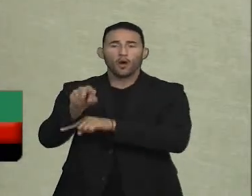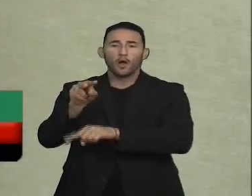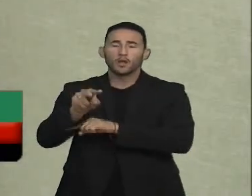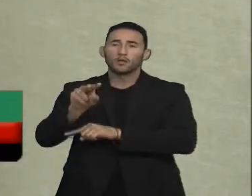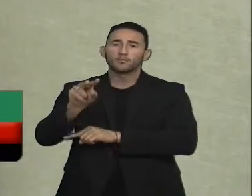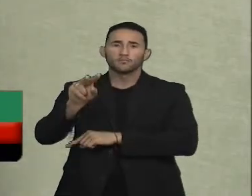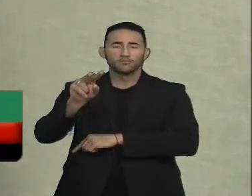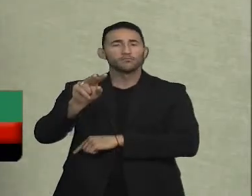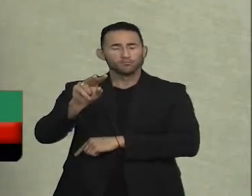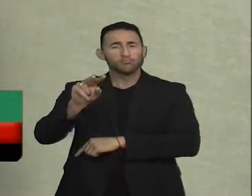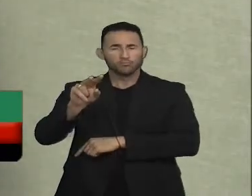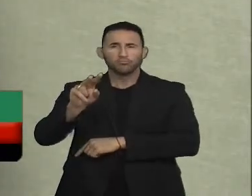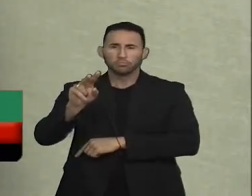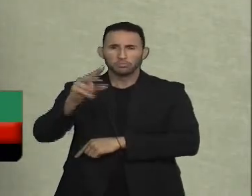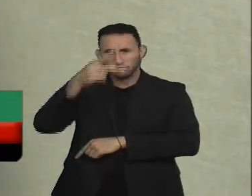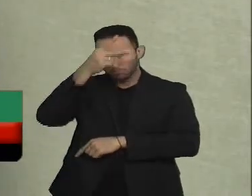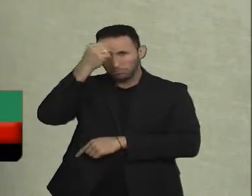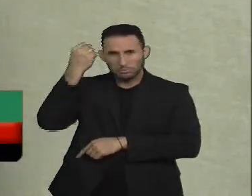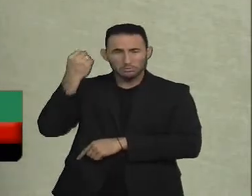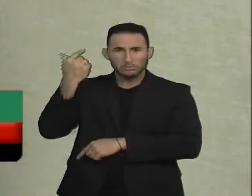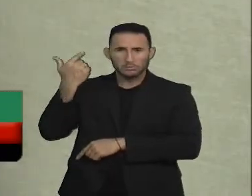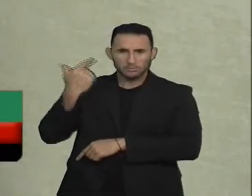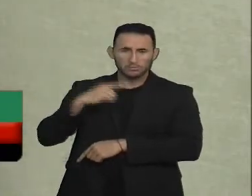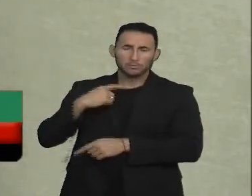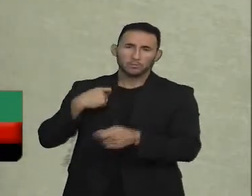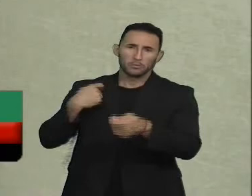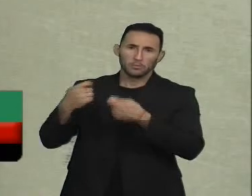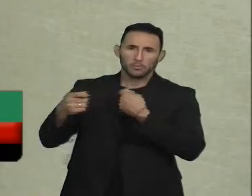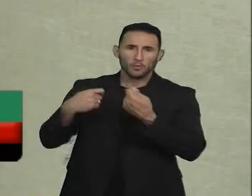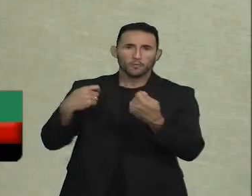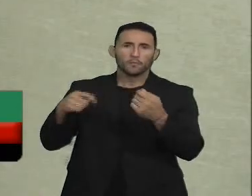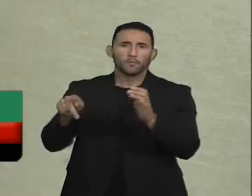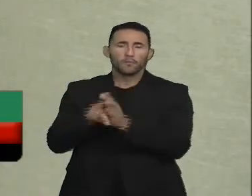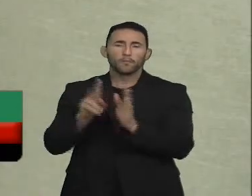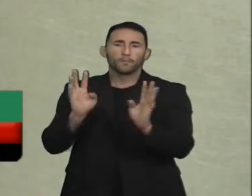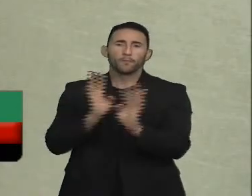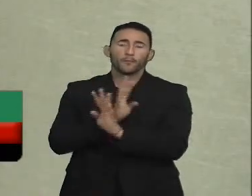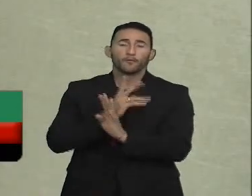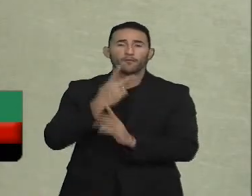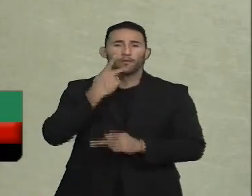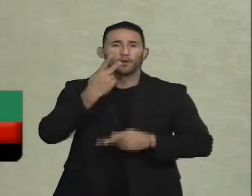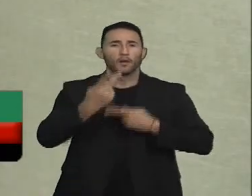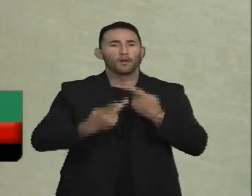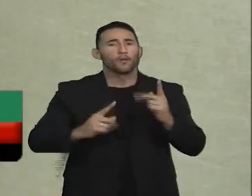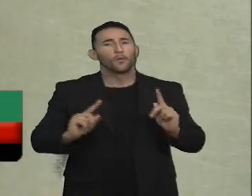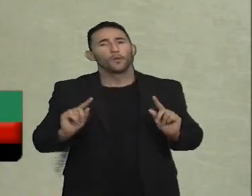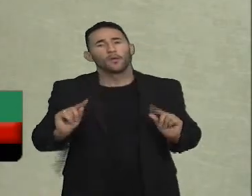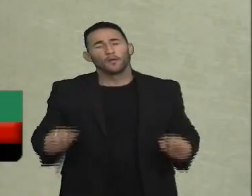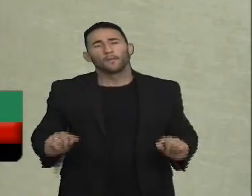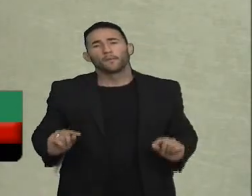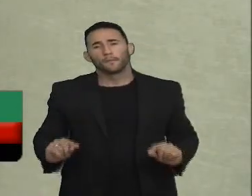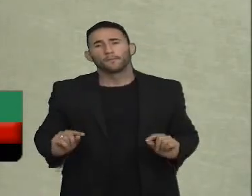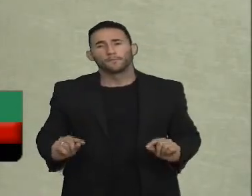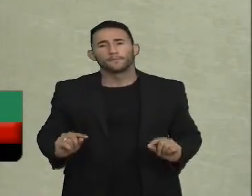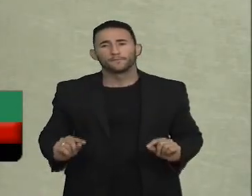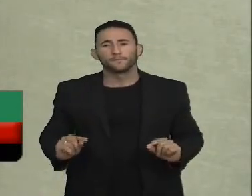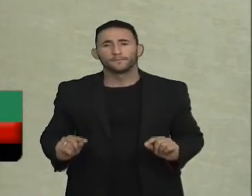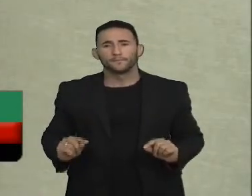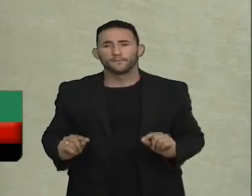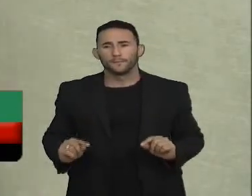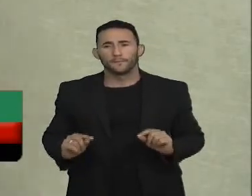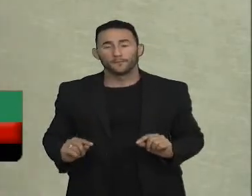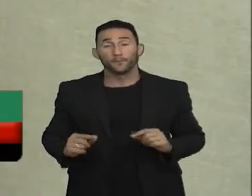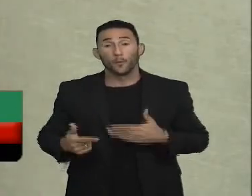submetida a essa secretaria, o SECONTROL, Secretaria de Controle Urbano, e também dizer que...